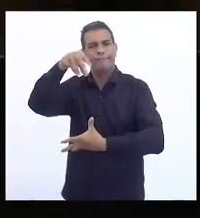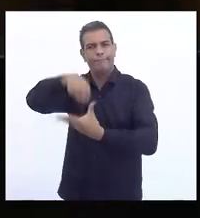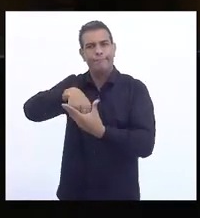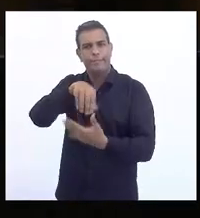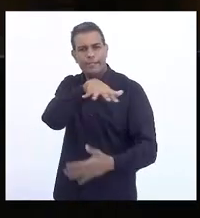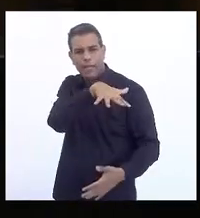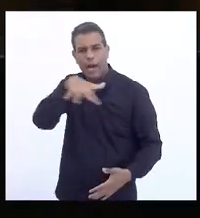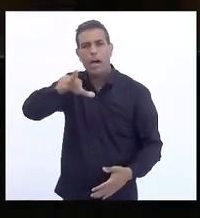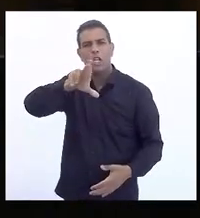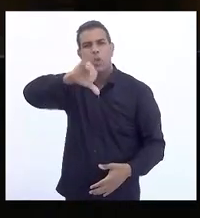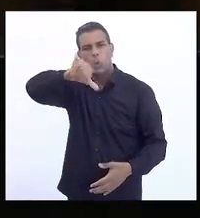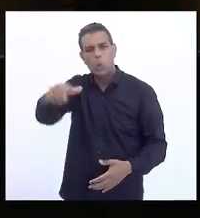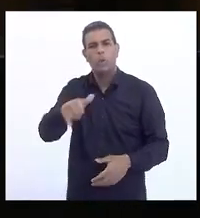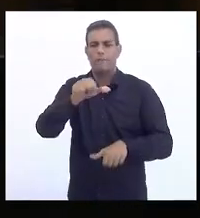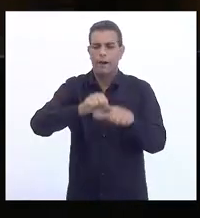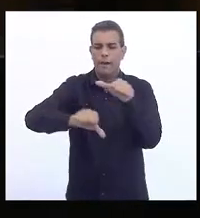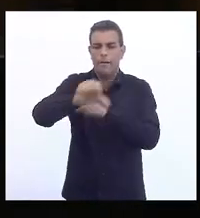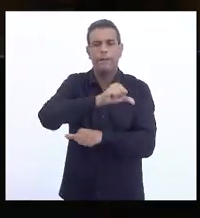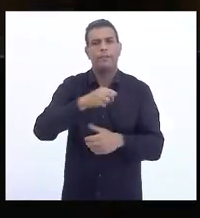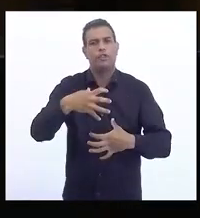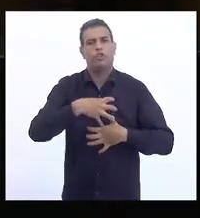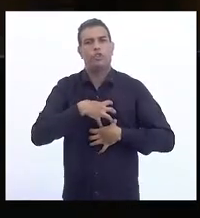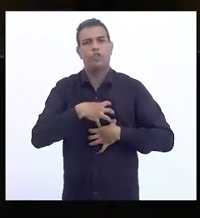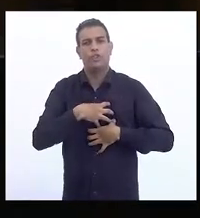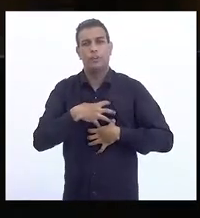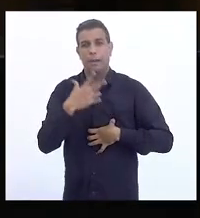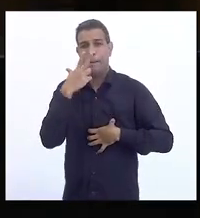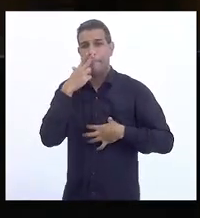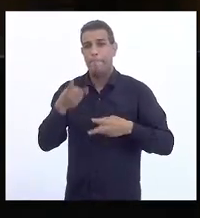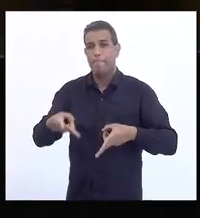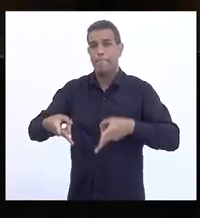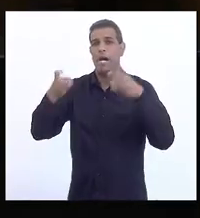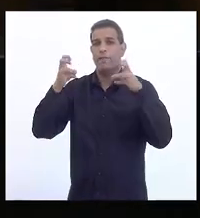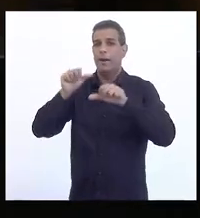Estado tem feito, vai mudar a história do Rio de Janeiro.